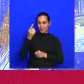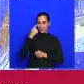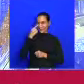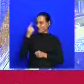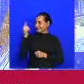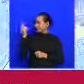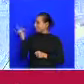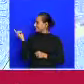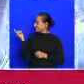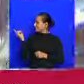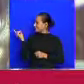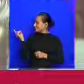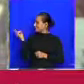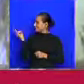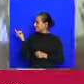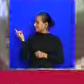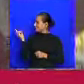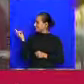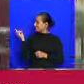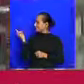positivo. Valendo!